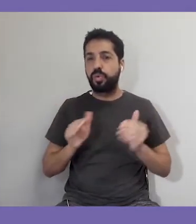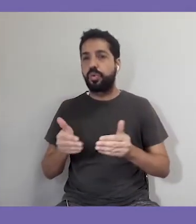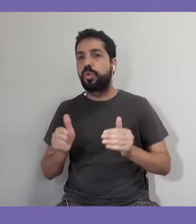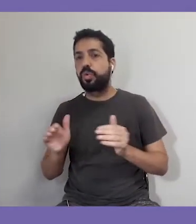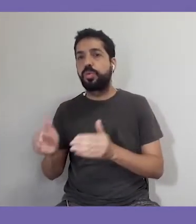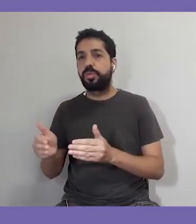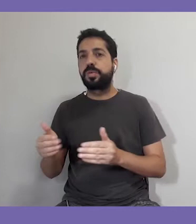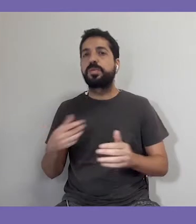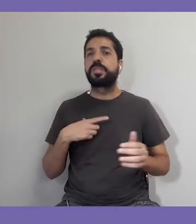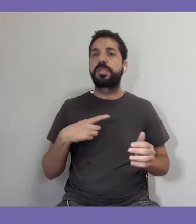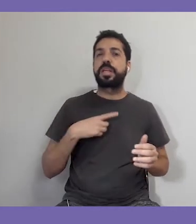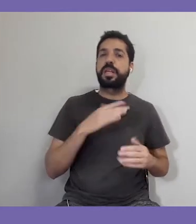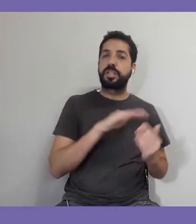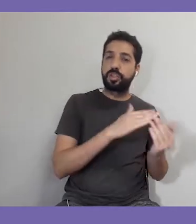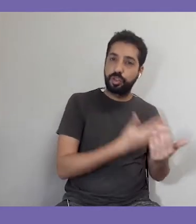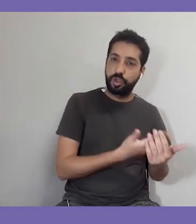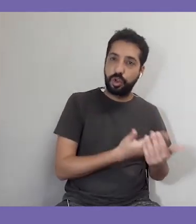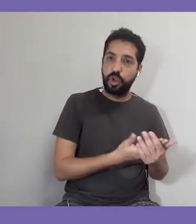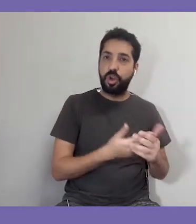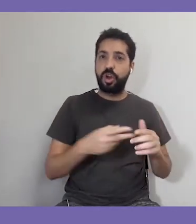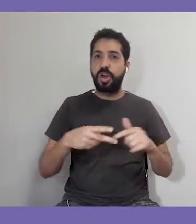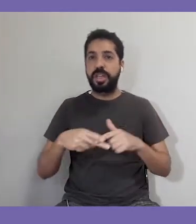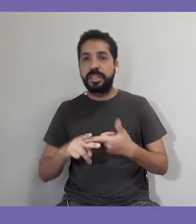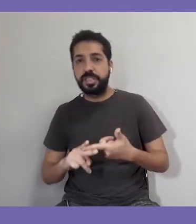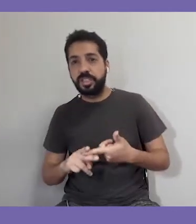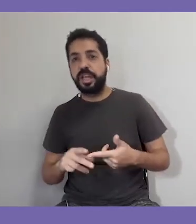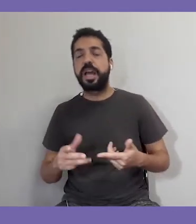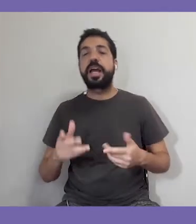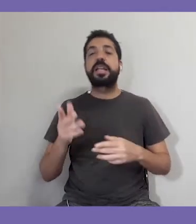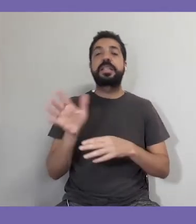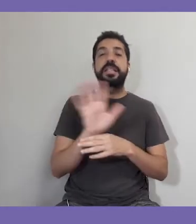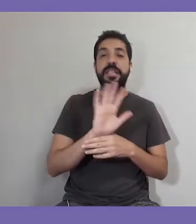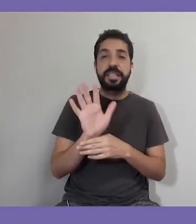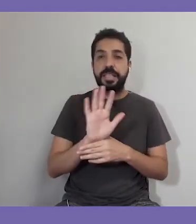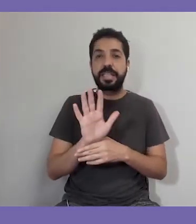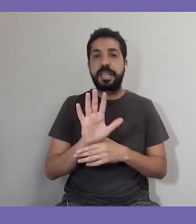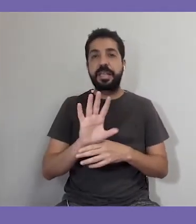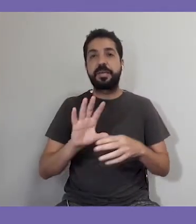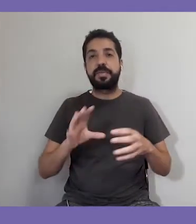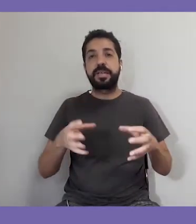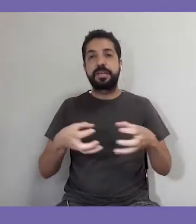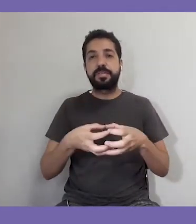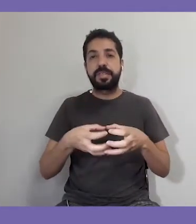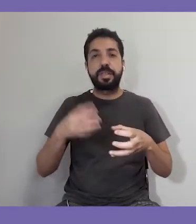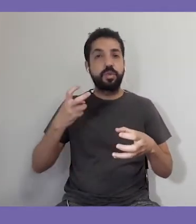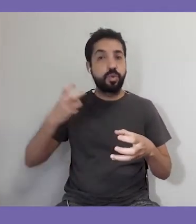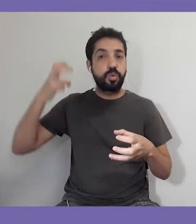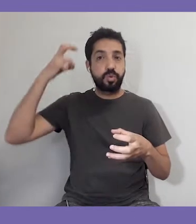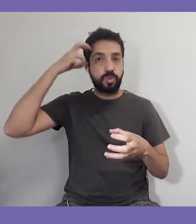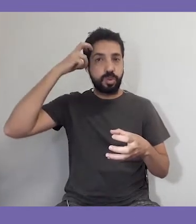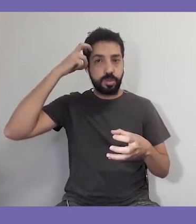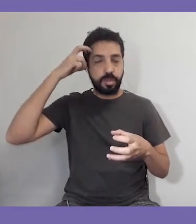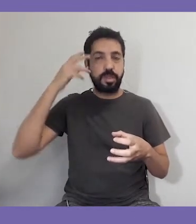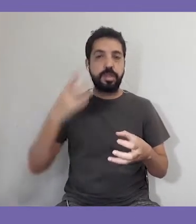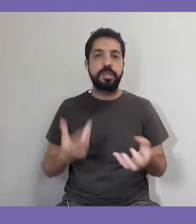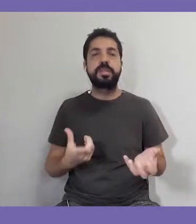às escolas, sindicatos, cinemas, centros culturais, e a maioria dos projetos